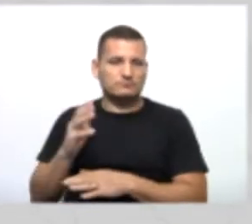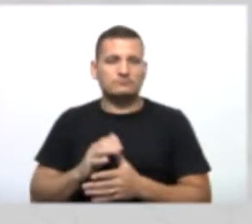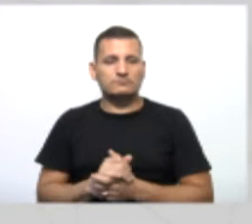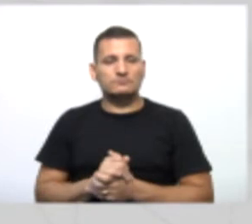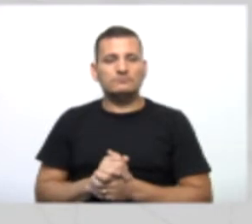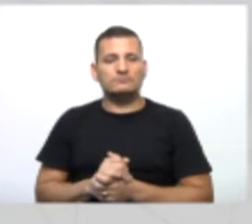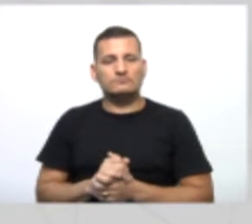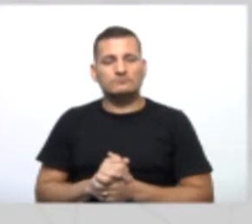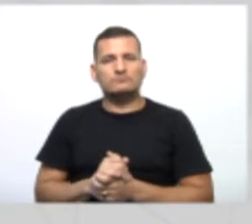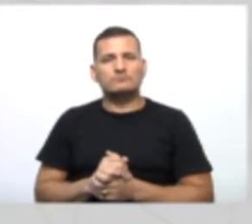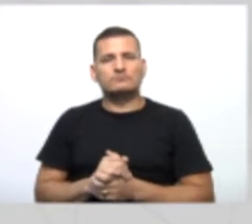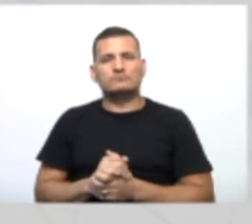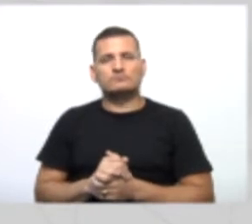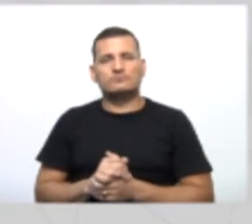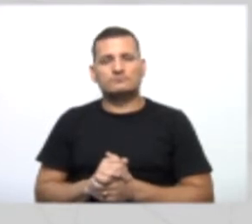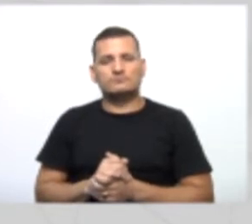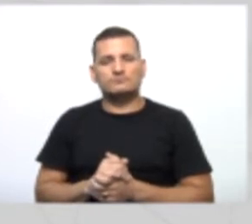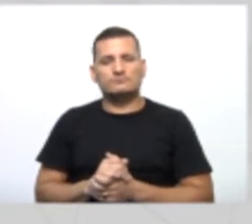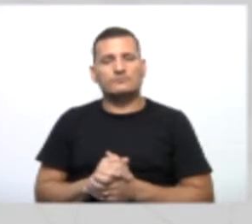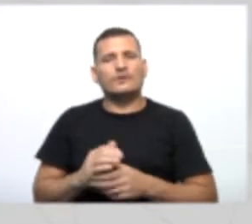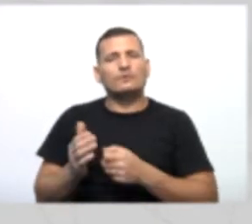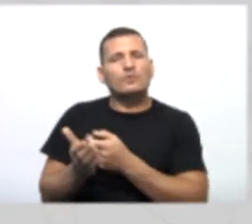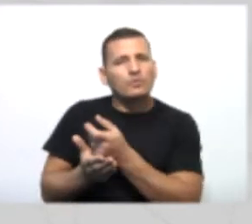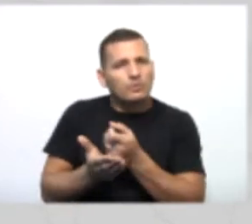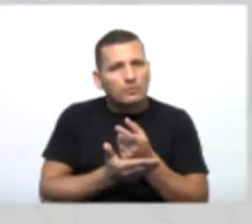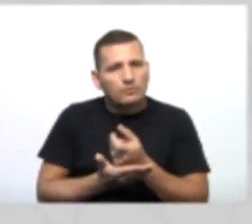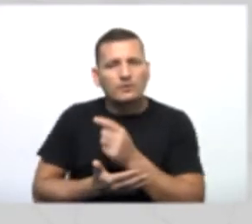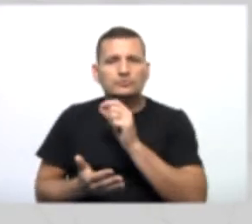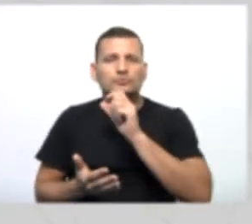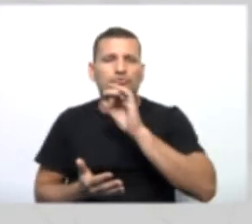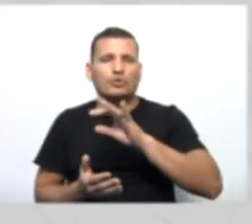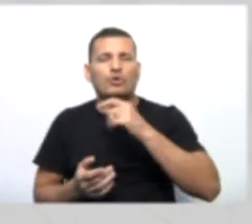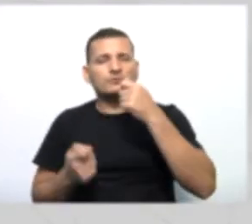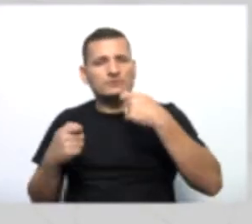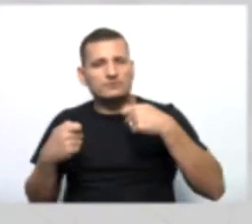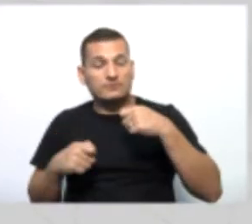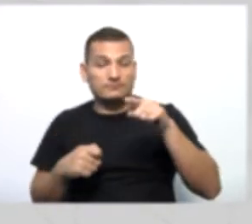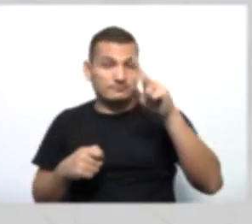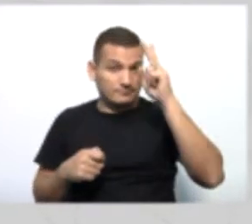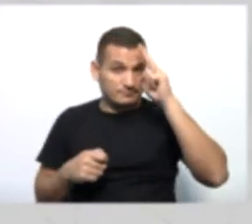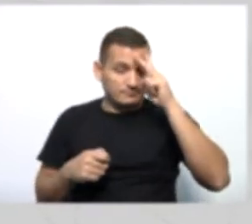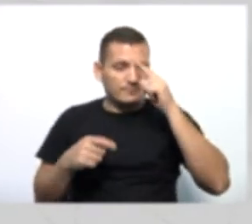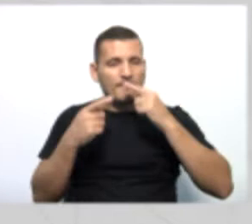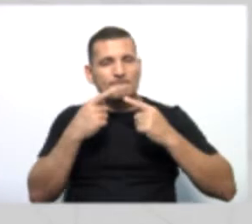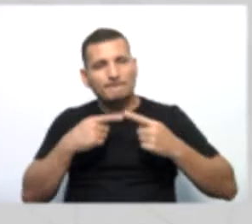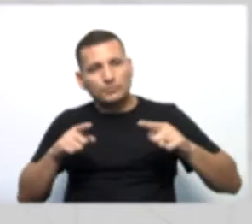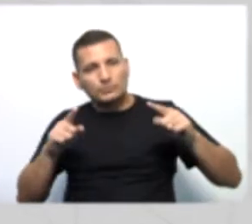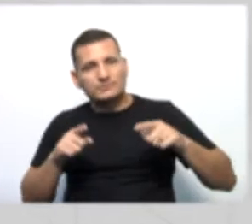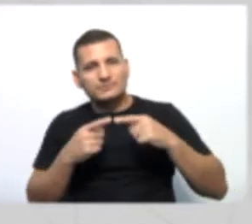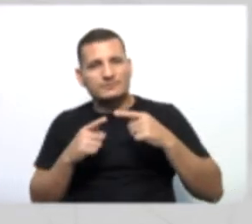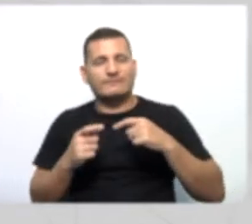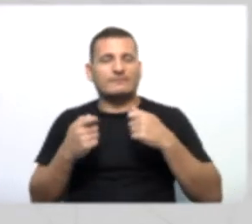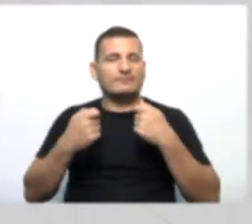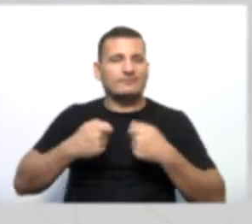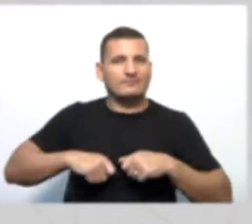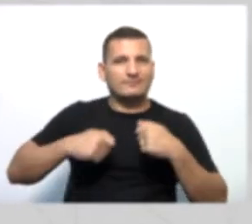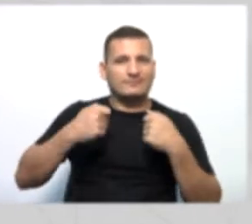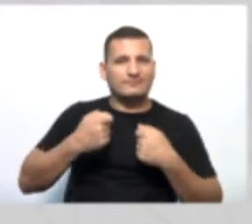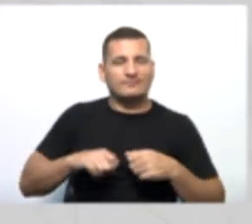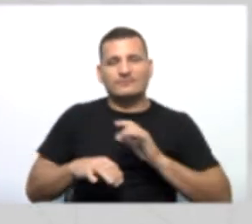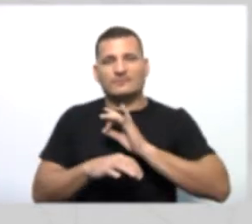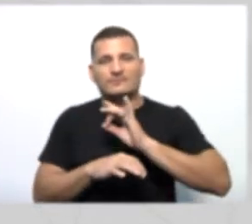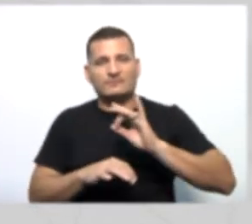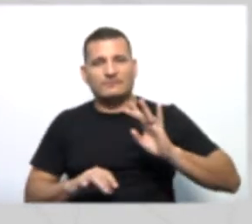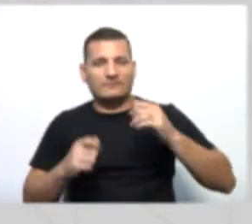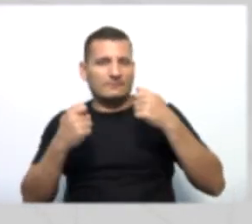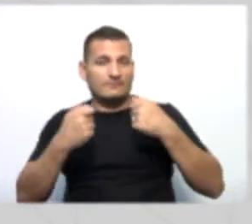Consumir apenas o necessário. Lembrar daquela musiquinha linda e maravilhosa que eu gosto, não é? Necessário, somente